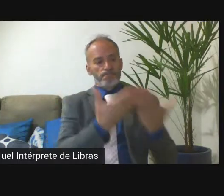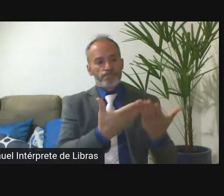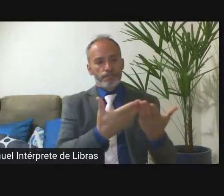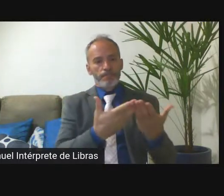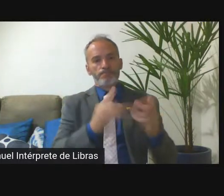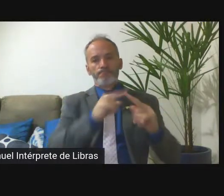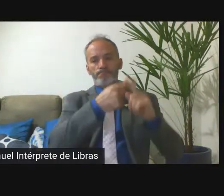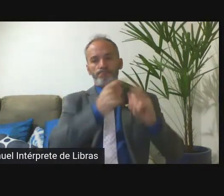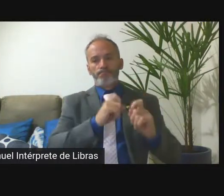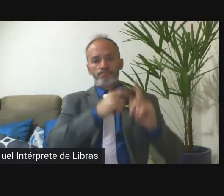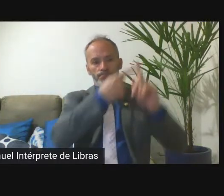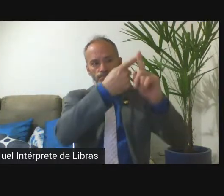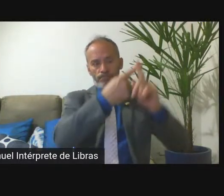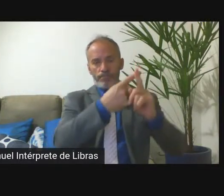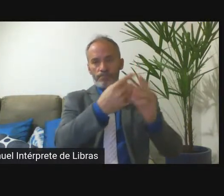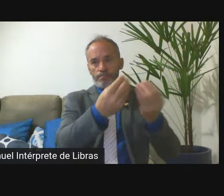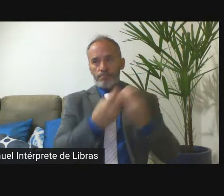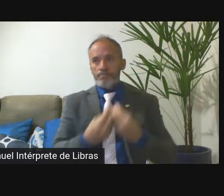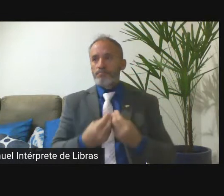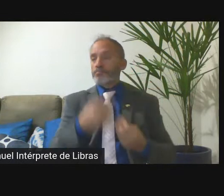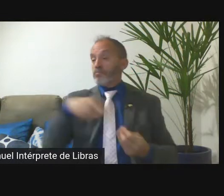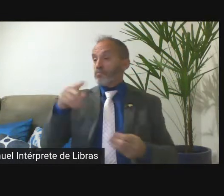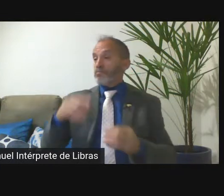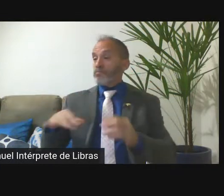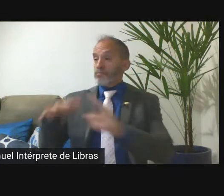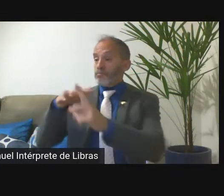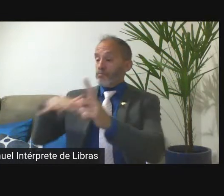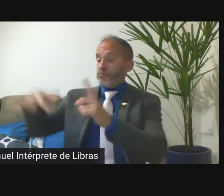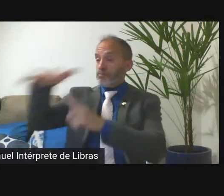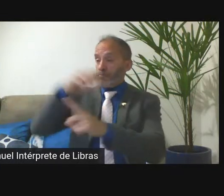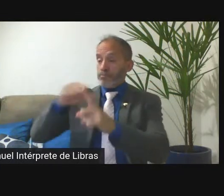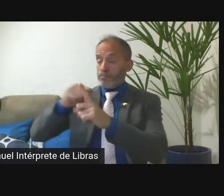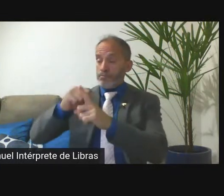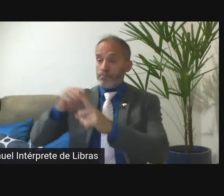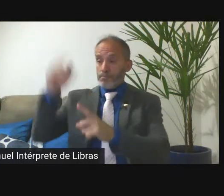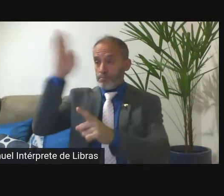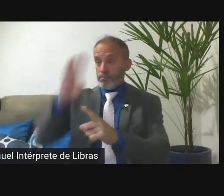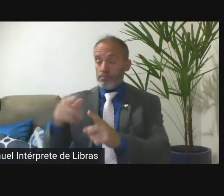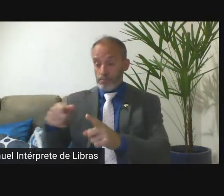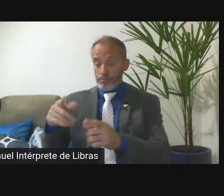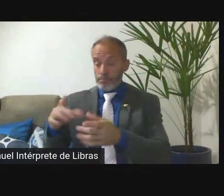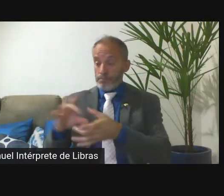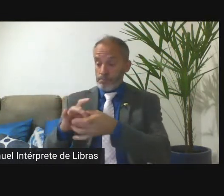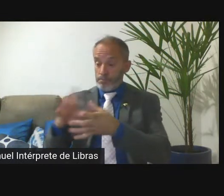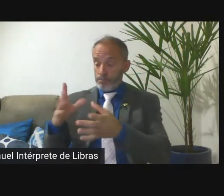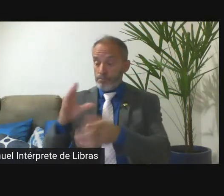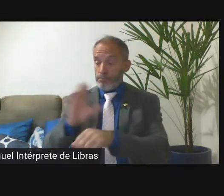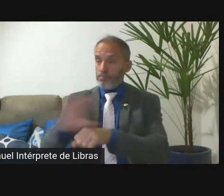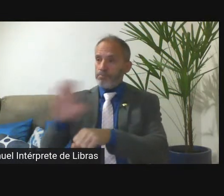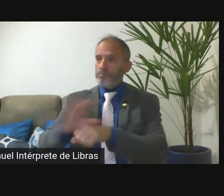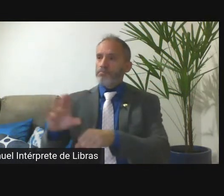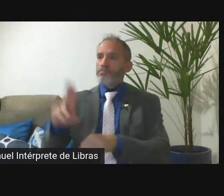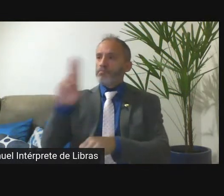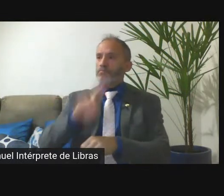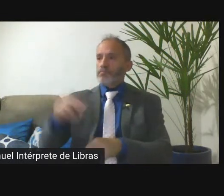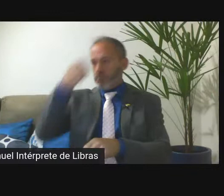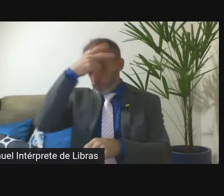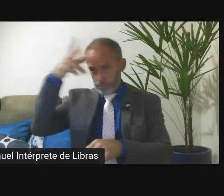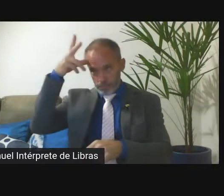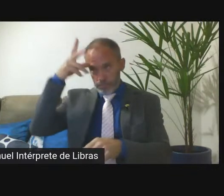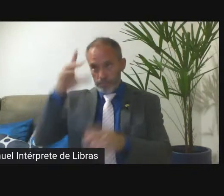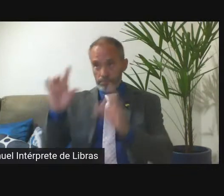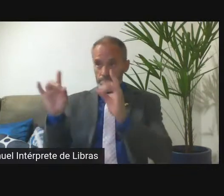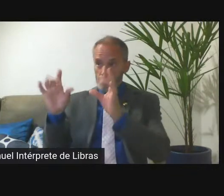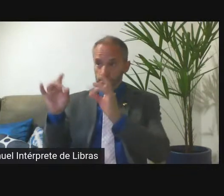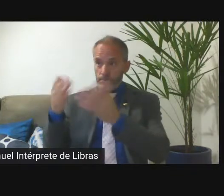mais do que recebemos. Assim, a sociedade brasileira permitiu que vocês cursassem em uma universidade pública e de